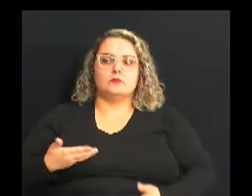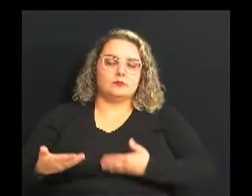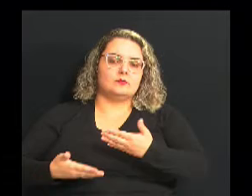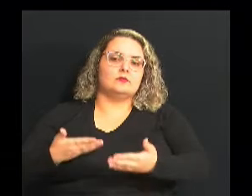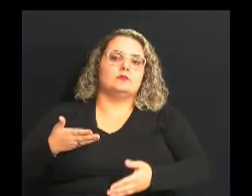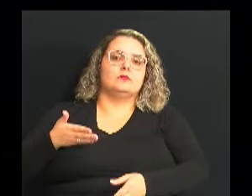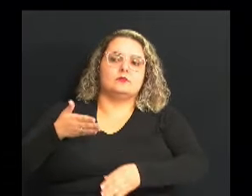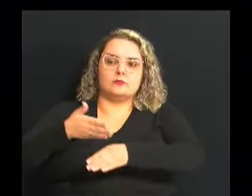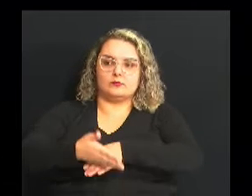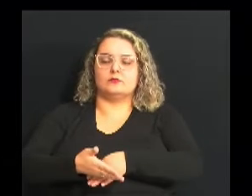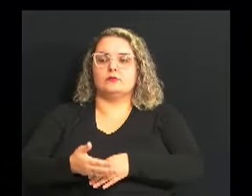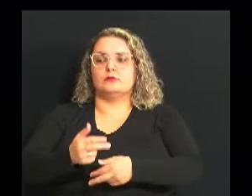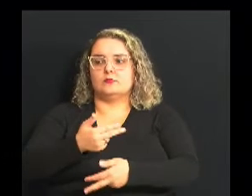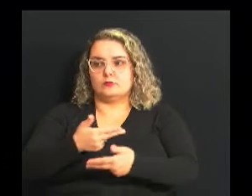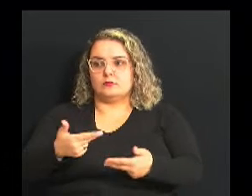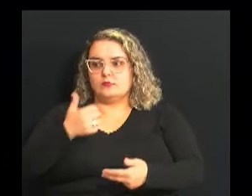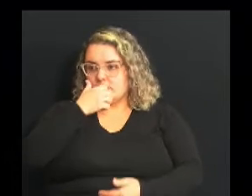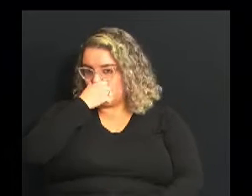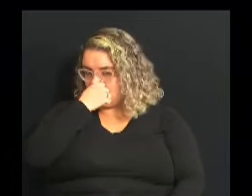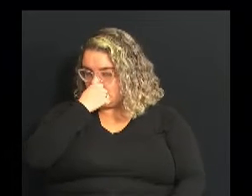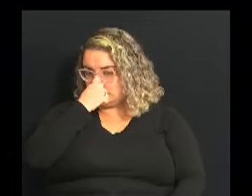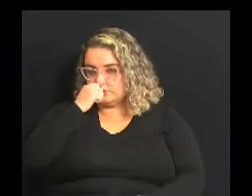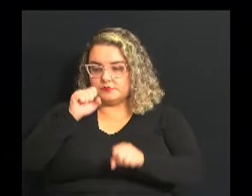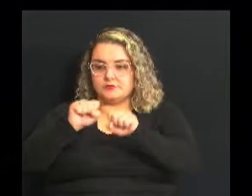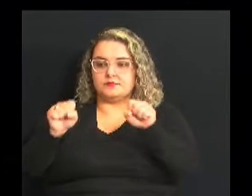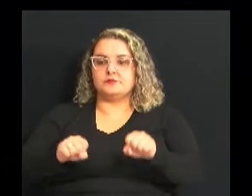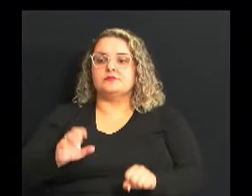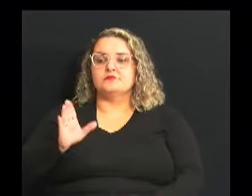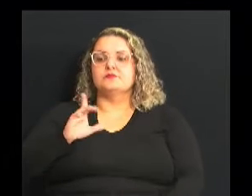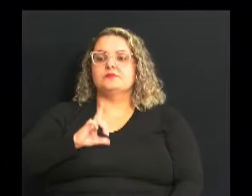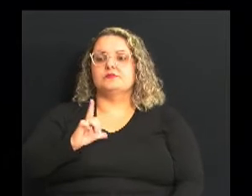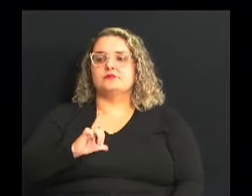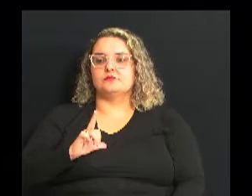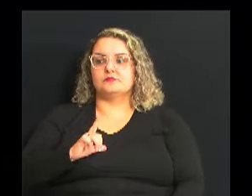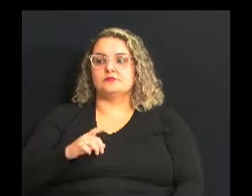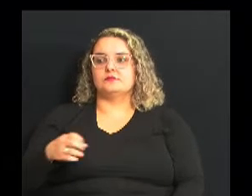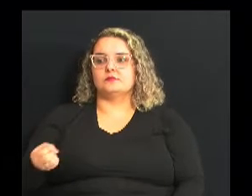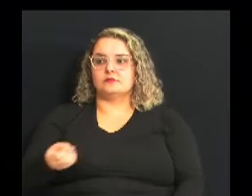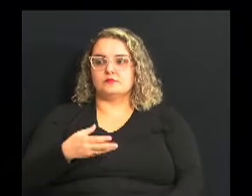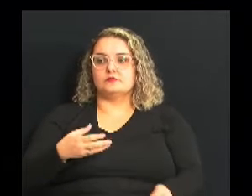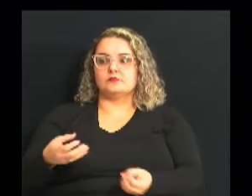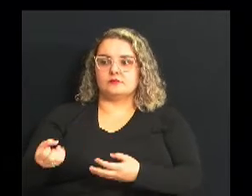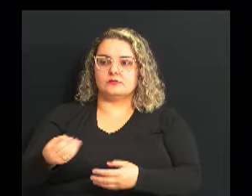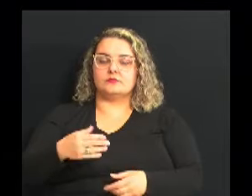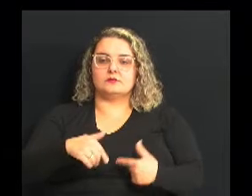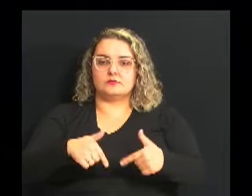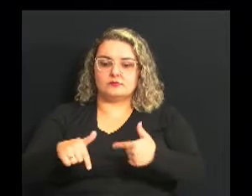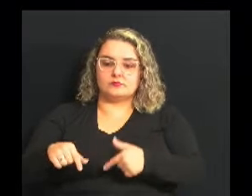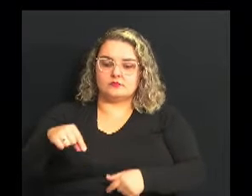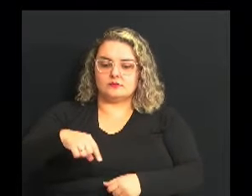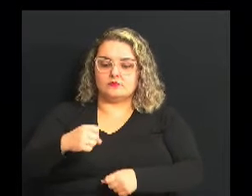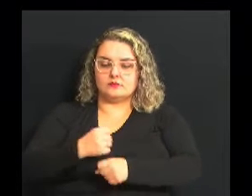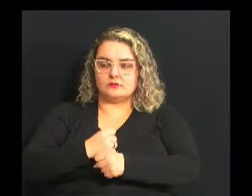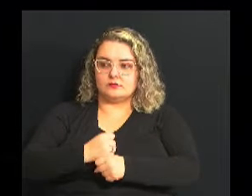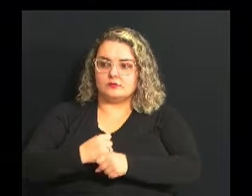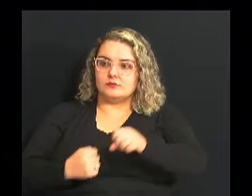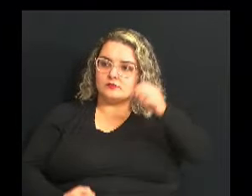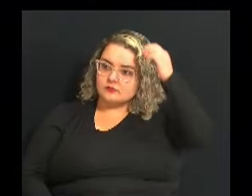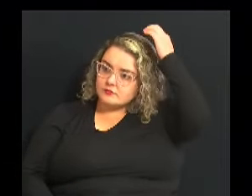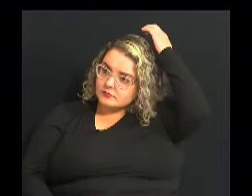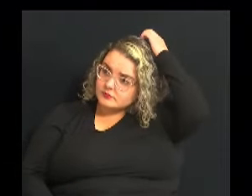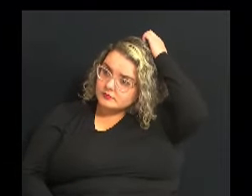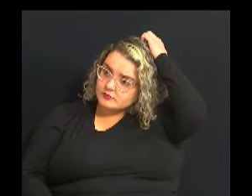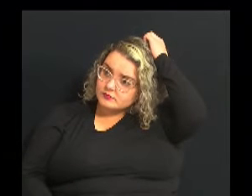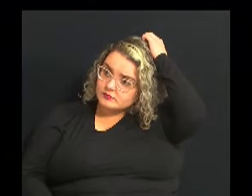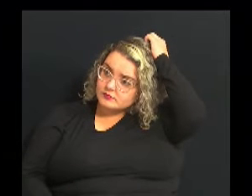coisas o sistema já possui, né? Agora a atualização, né, que a gente está trabalhando esse ano, que tem